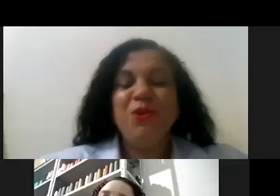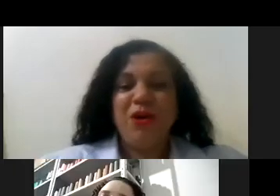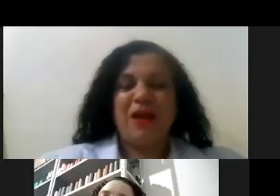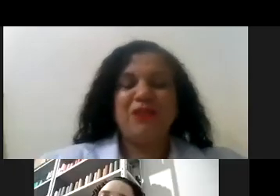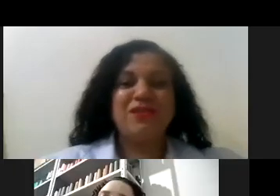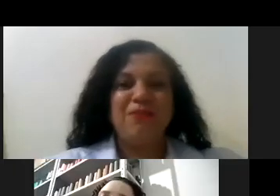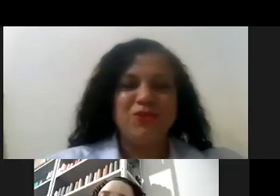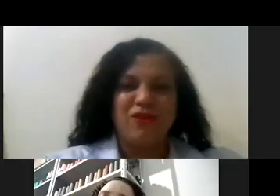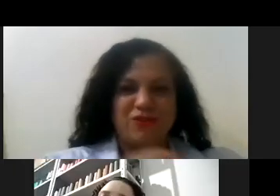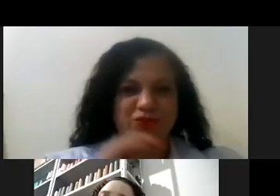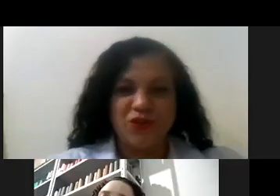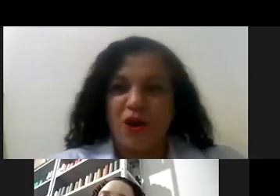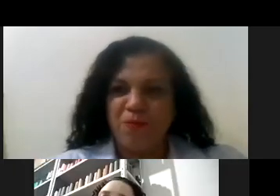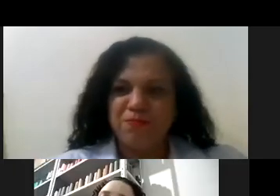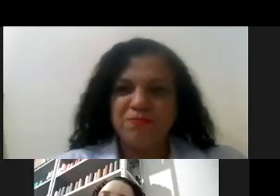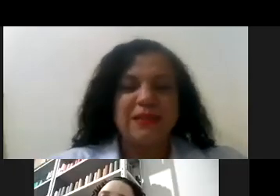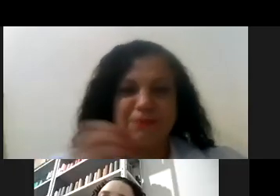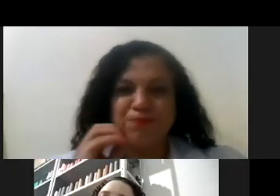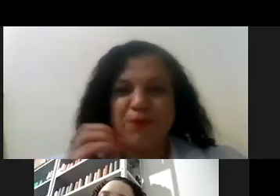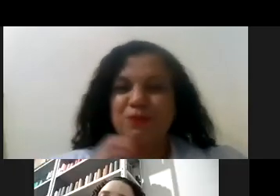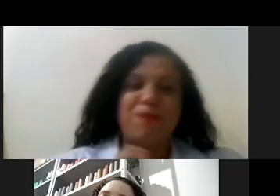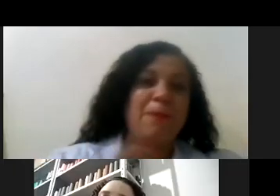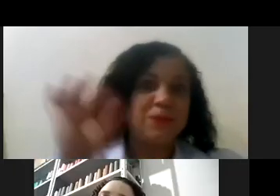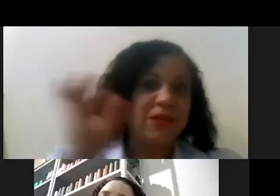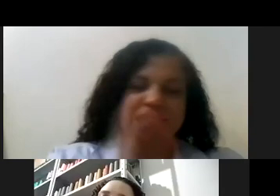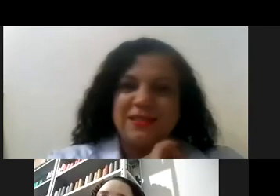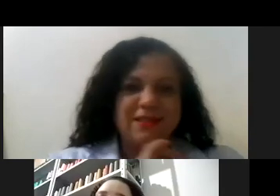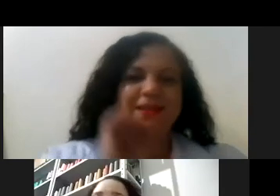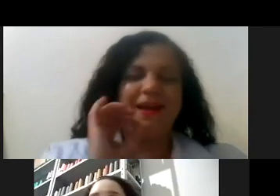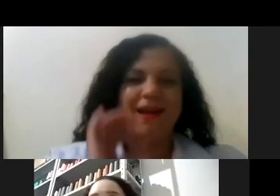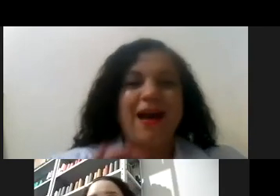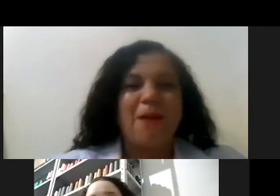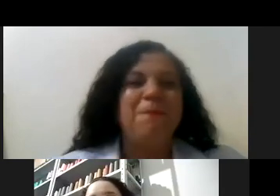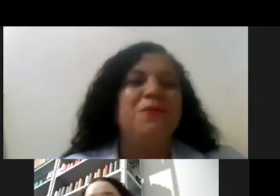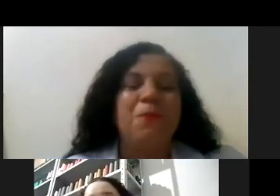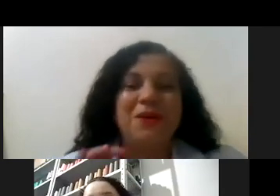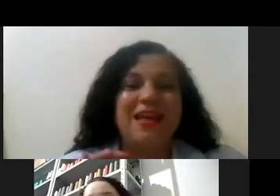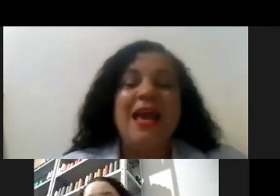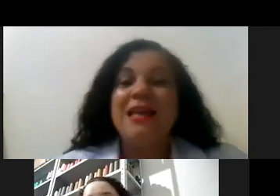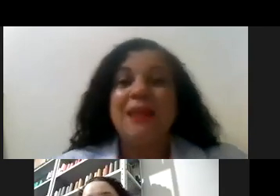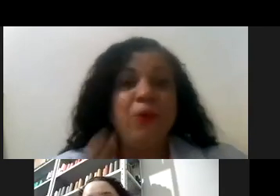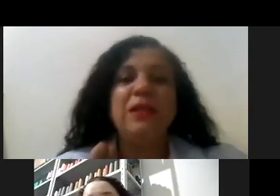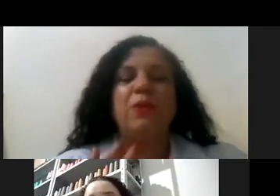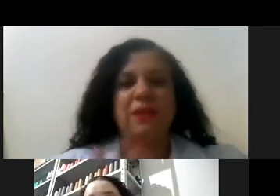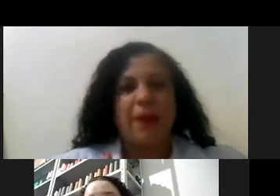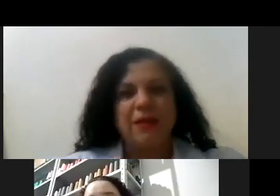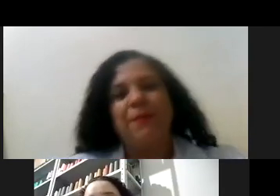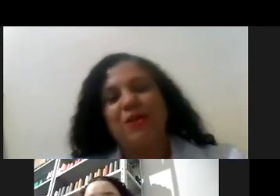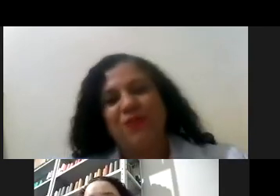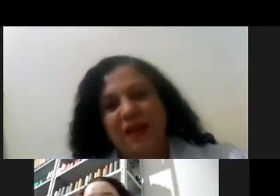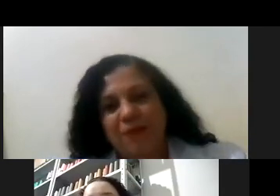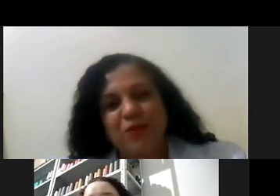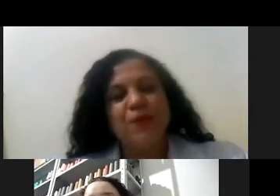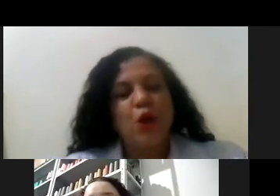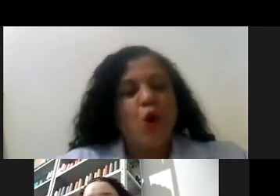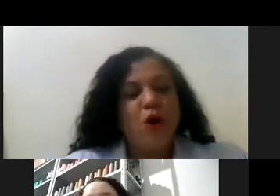Boa noite, turma. Ajustamos o nosso som, batemos um pouco de papo, só que tem que ser assim, rápido, porque tem muita coisa bacana para